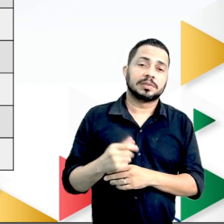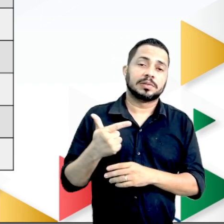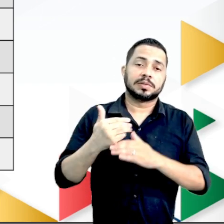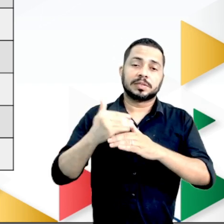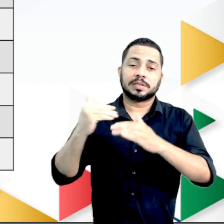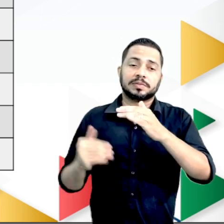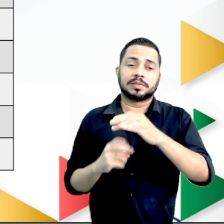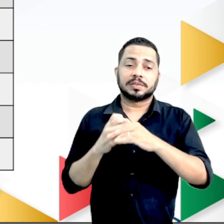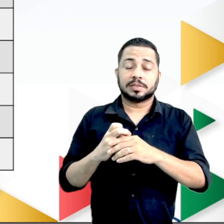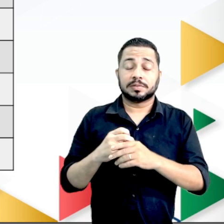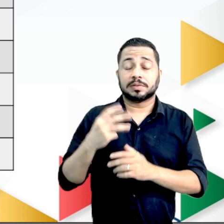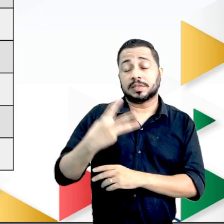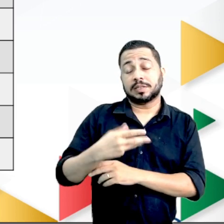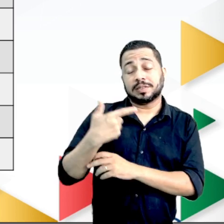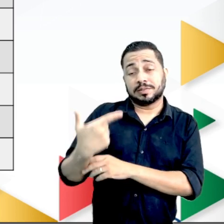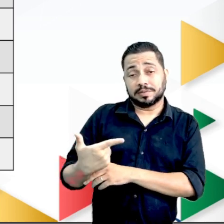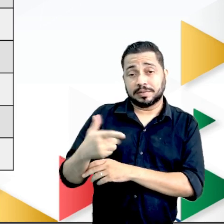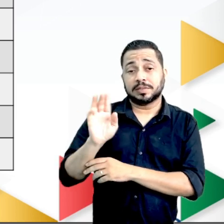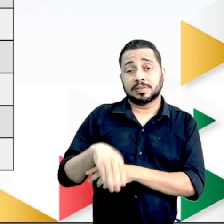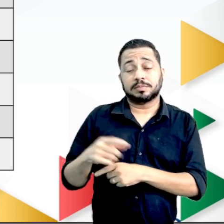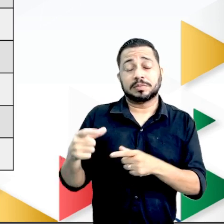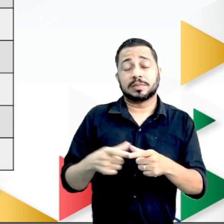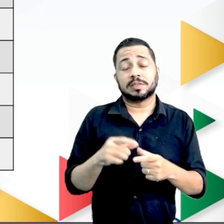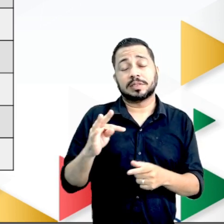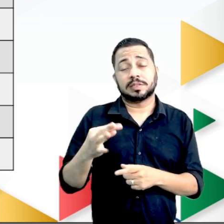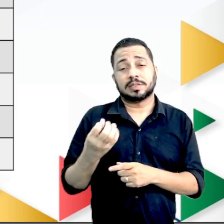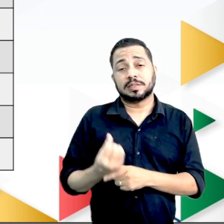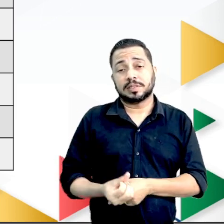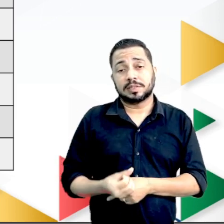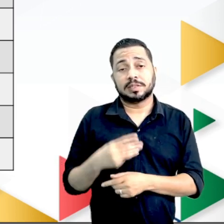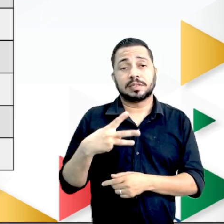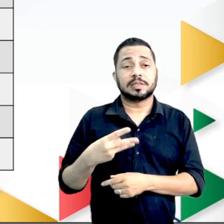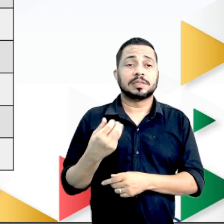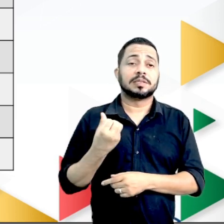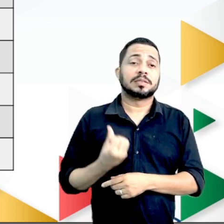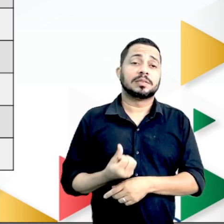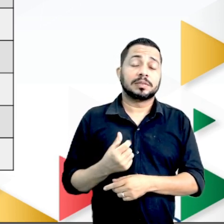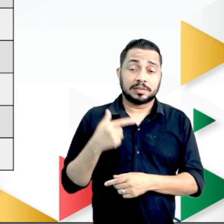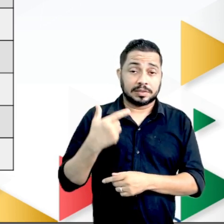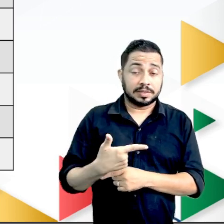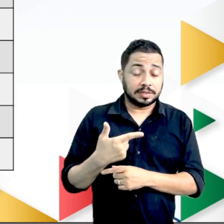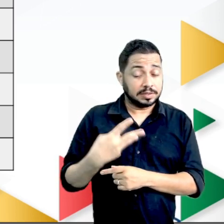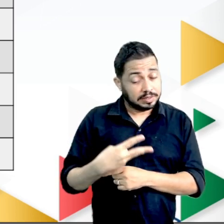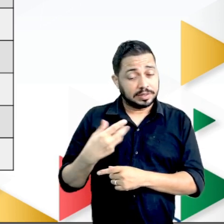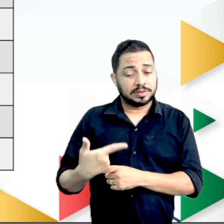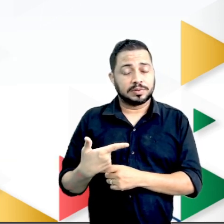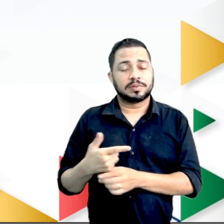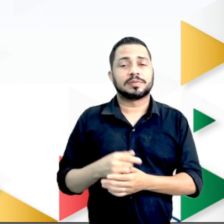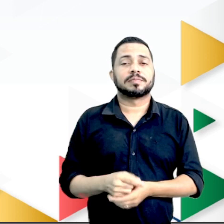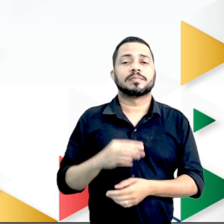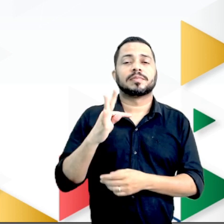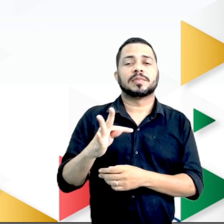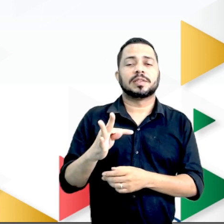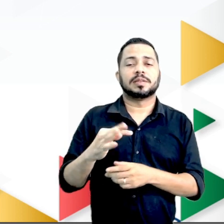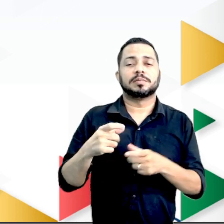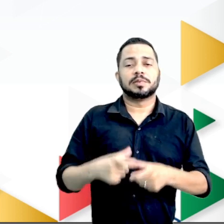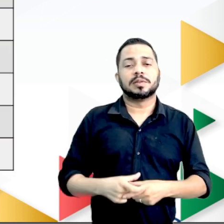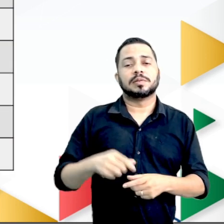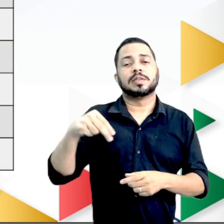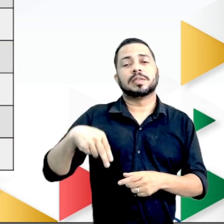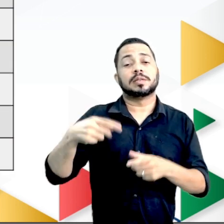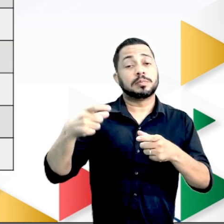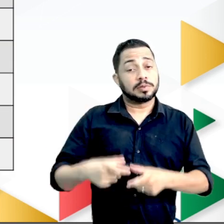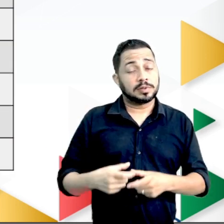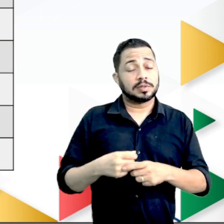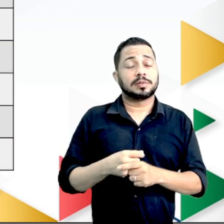5 daria 32, por isso a posição T6 vai dar 32. Olha como tá claro, tá vendo? T é a posição, o N é a